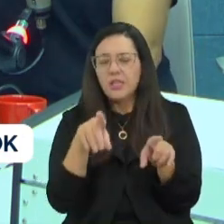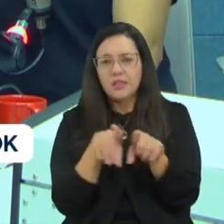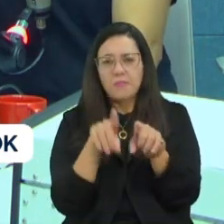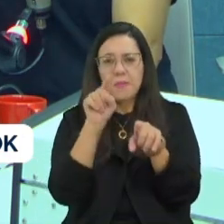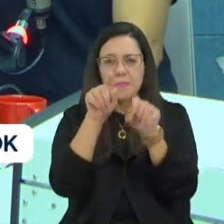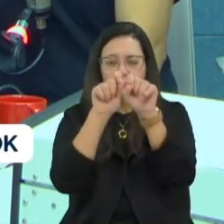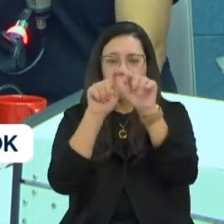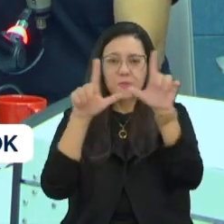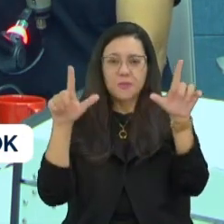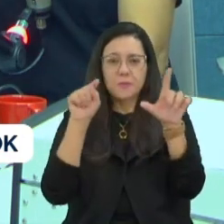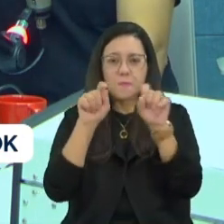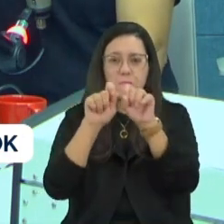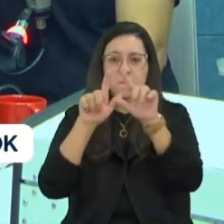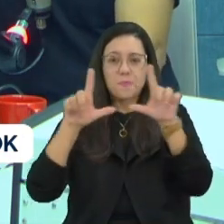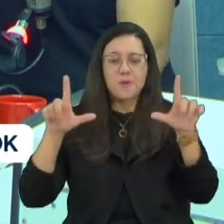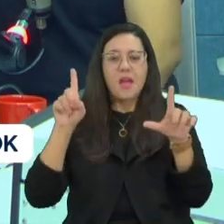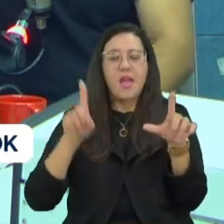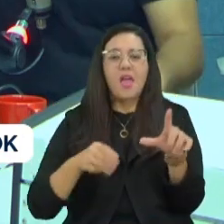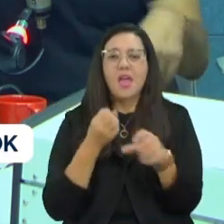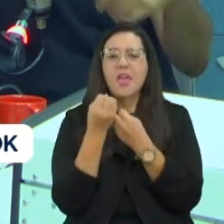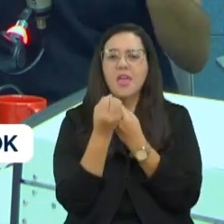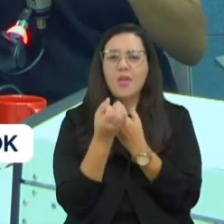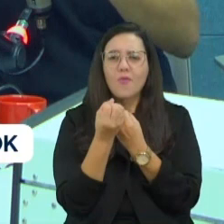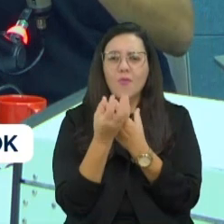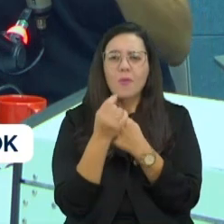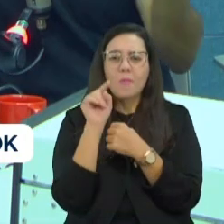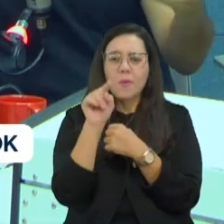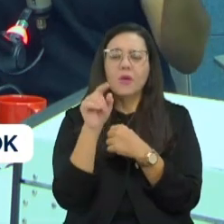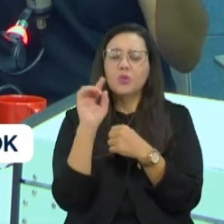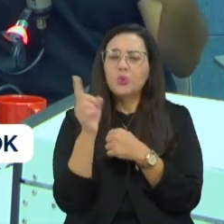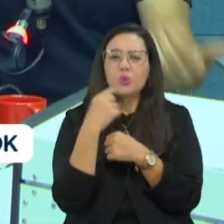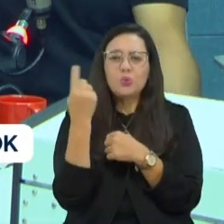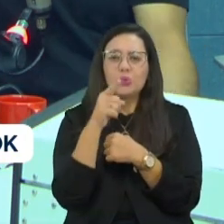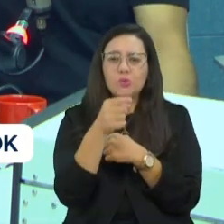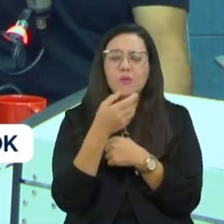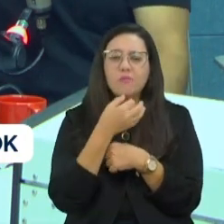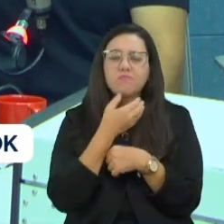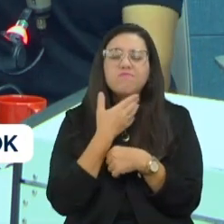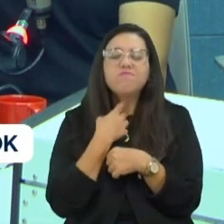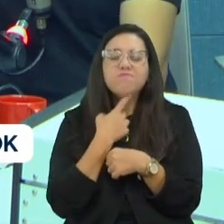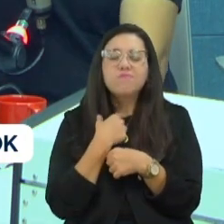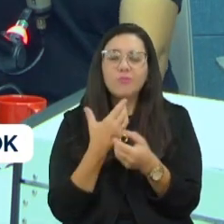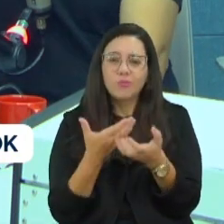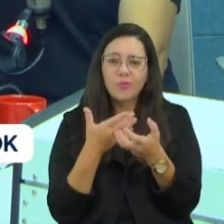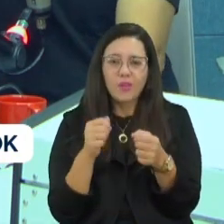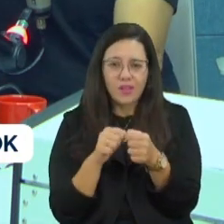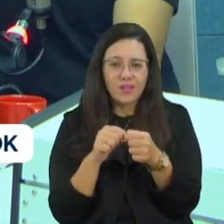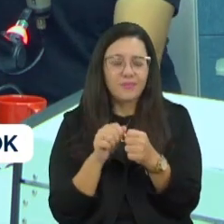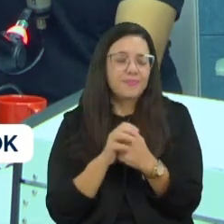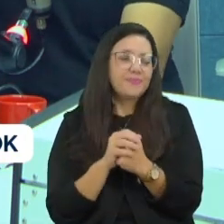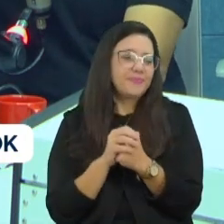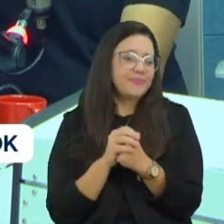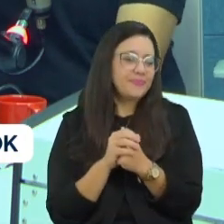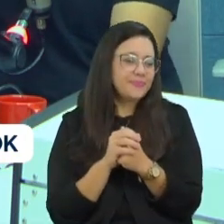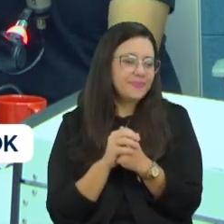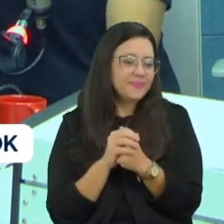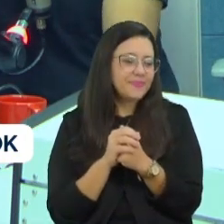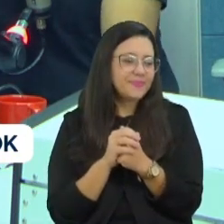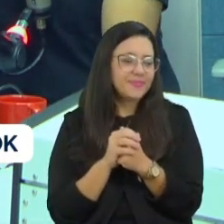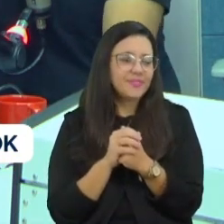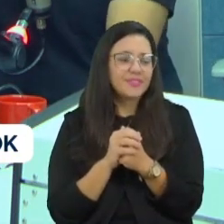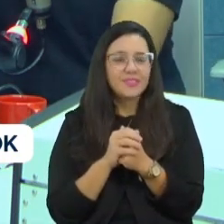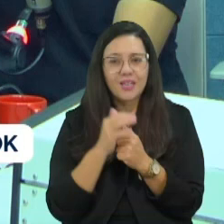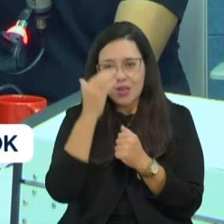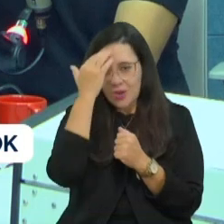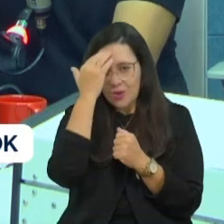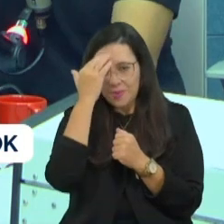unifev.edu.br. Tem todas as informações de todas as graduações e pós-graduações. Professora, obrigado. Coordenadora Lilian